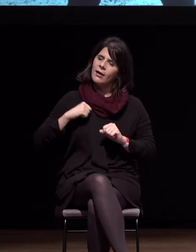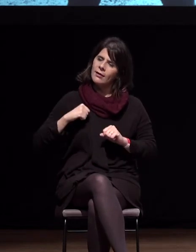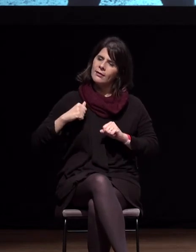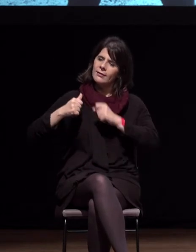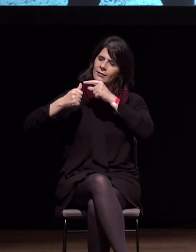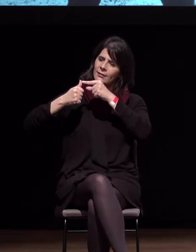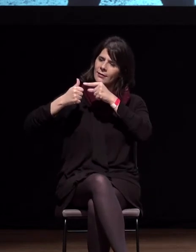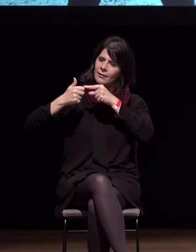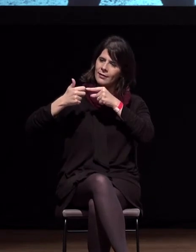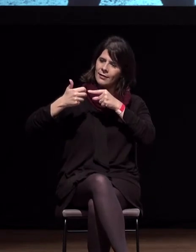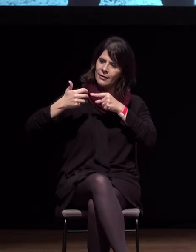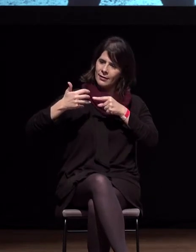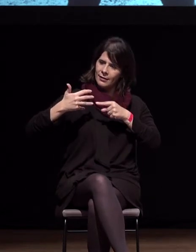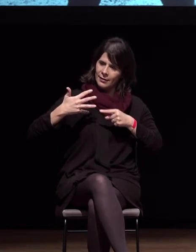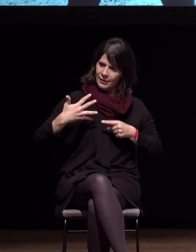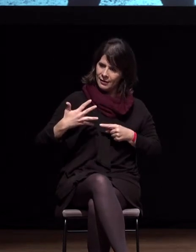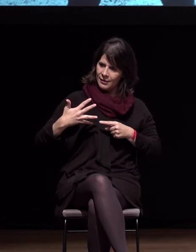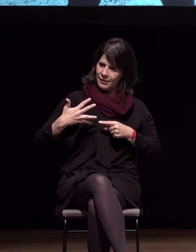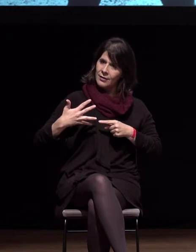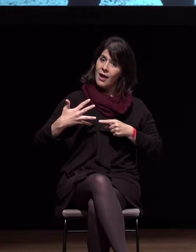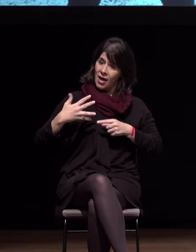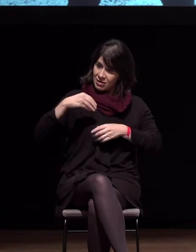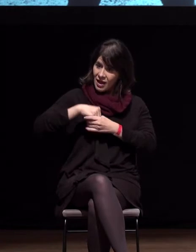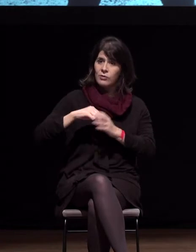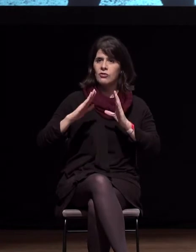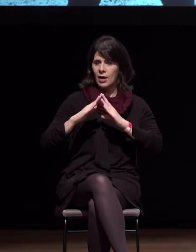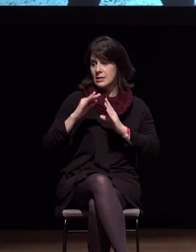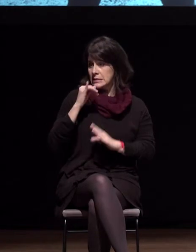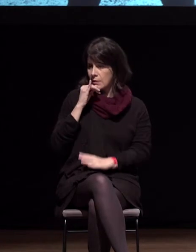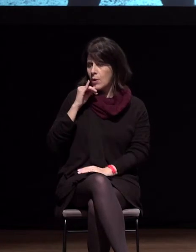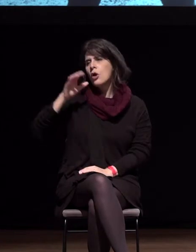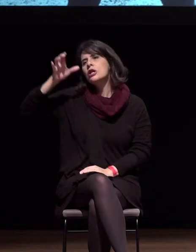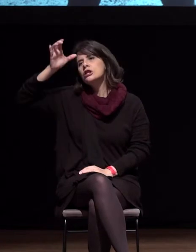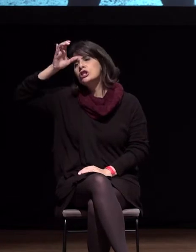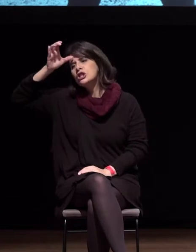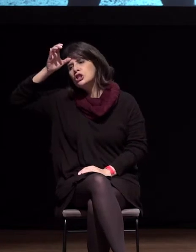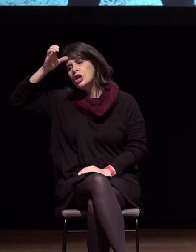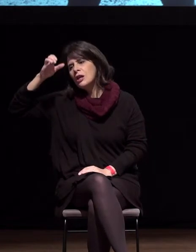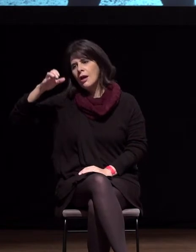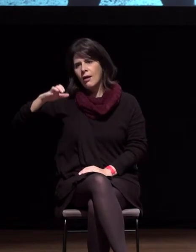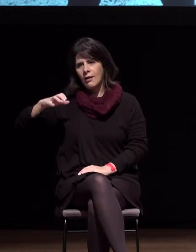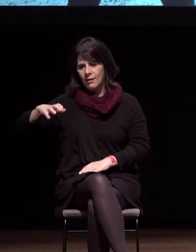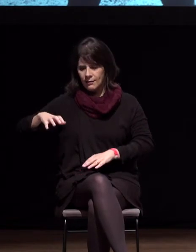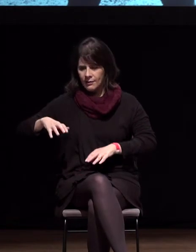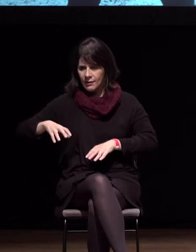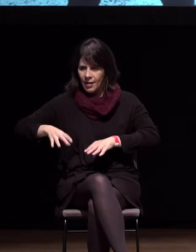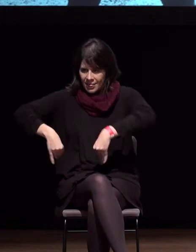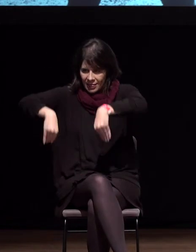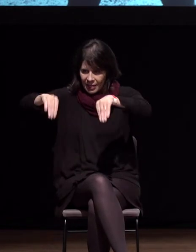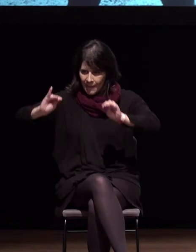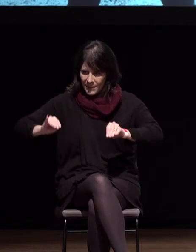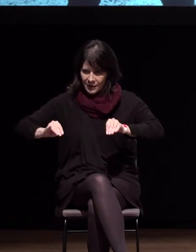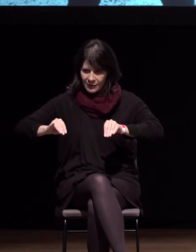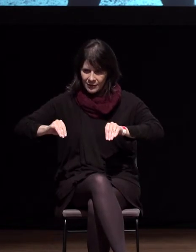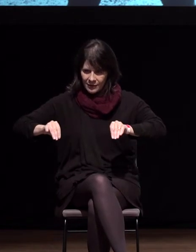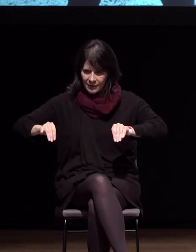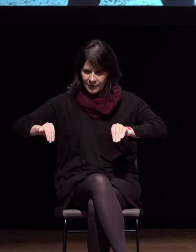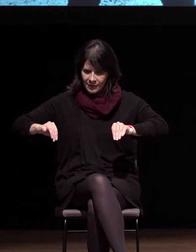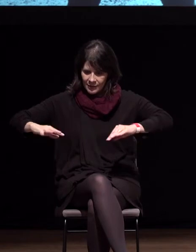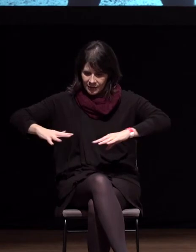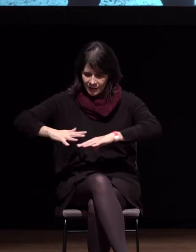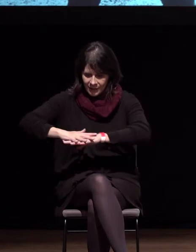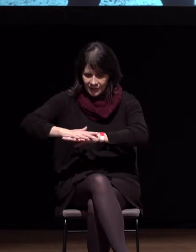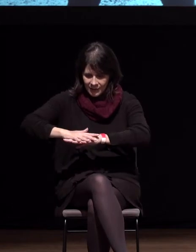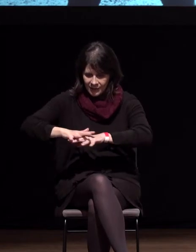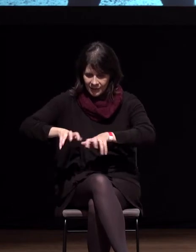Trazer, sua tia tecia, ela fazia tapetes na mão, né? Com malha.